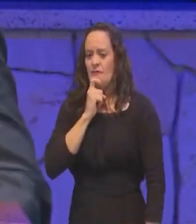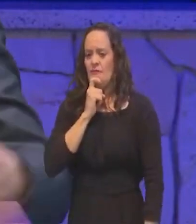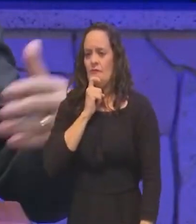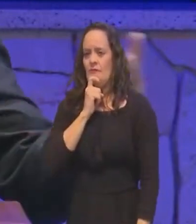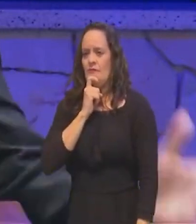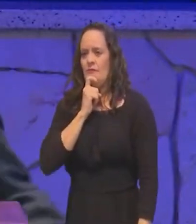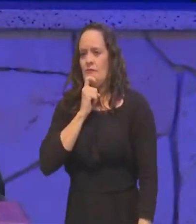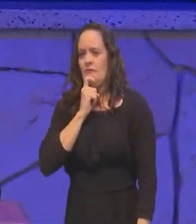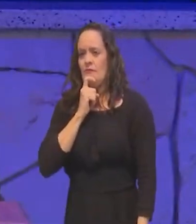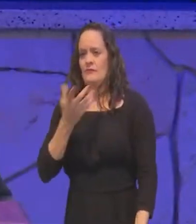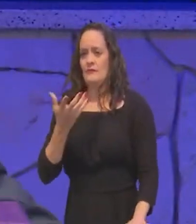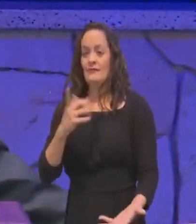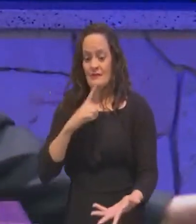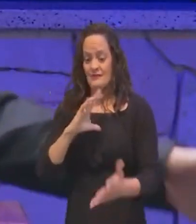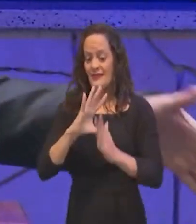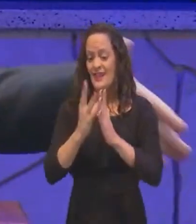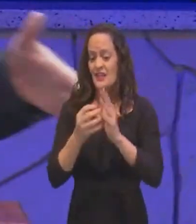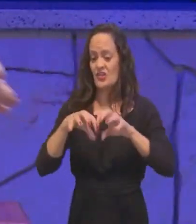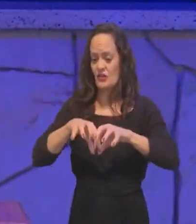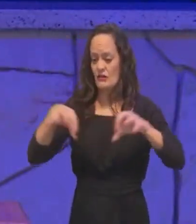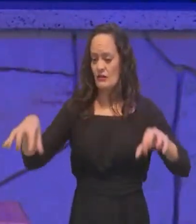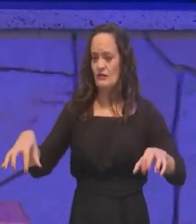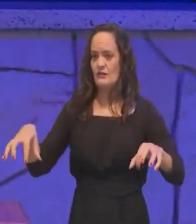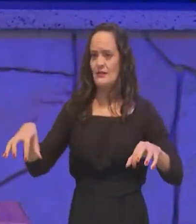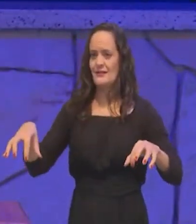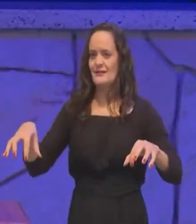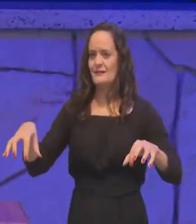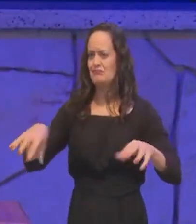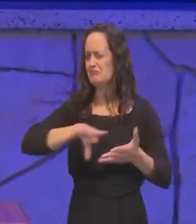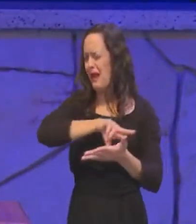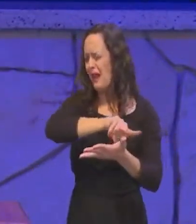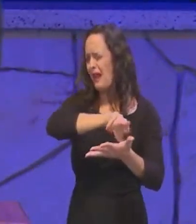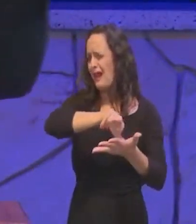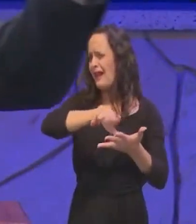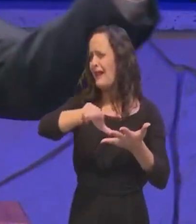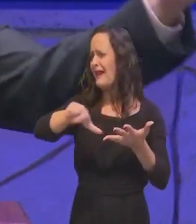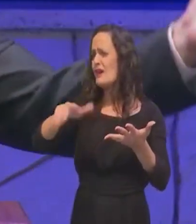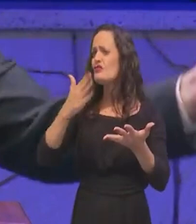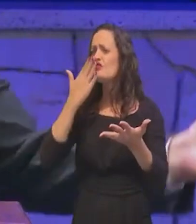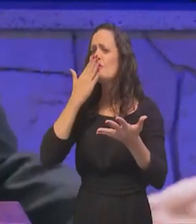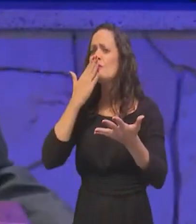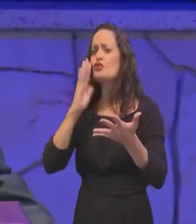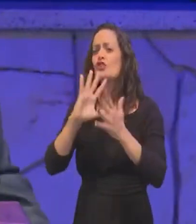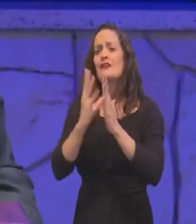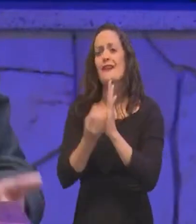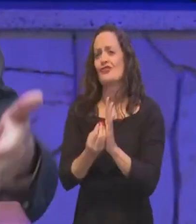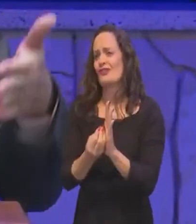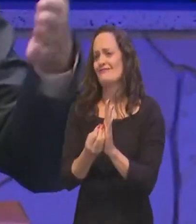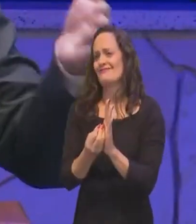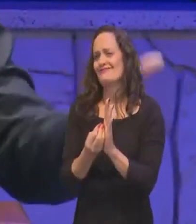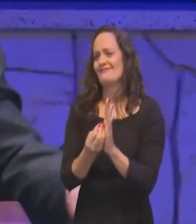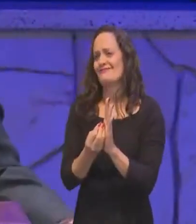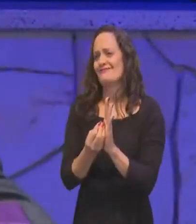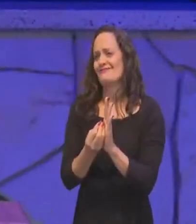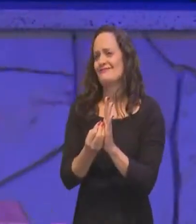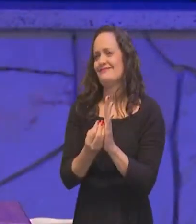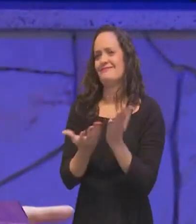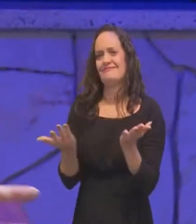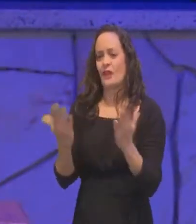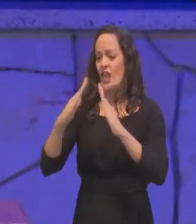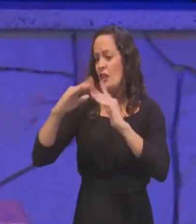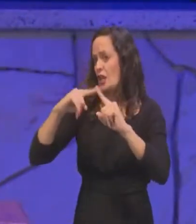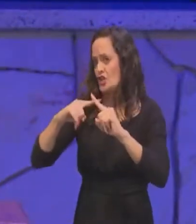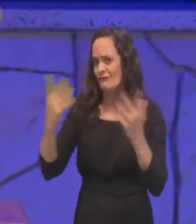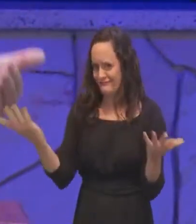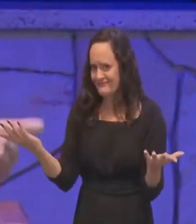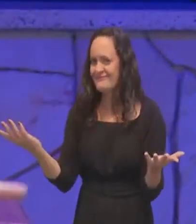existem igrejas divididas, existem igrejas das mais variadas e para todo tipo e gosto, e de preferência das pessoas, como